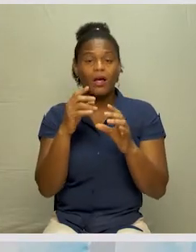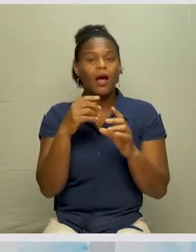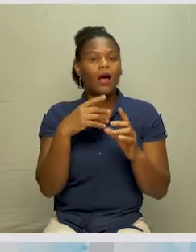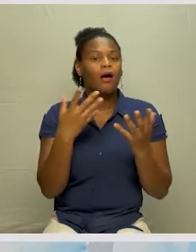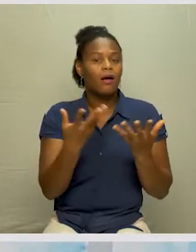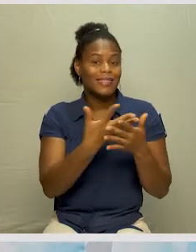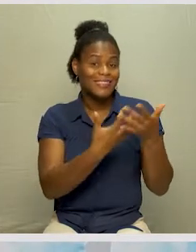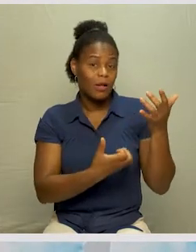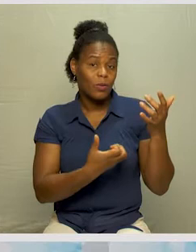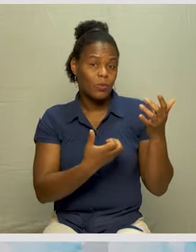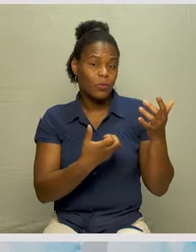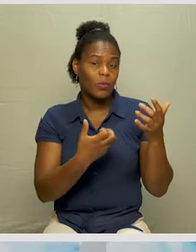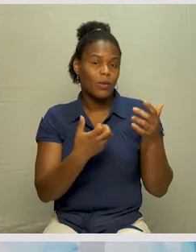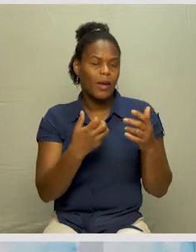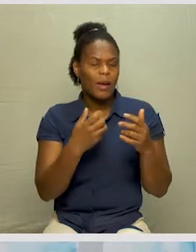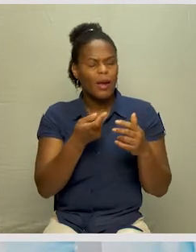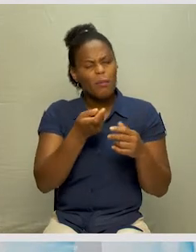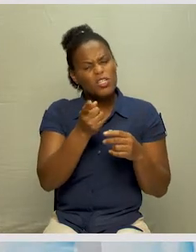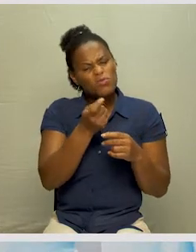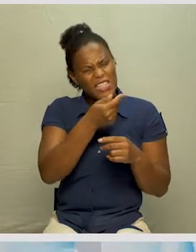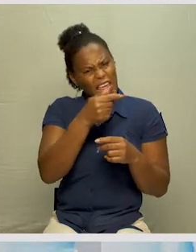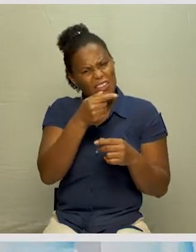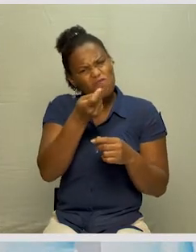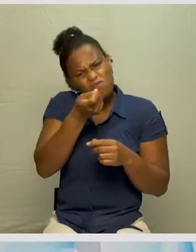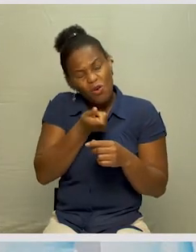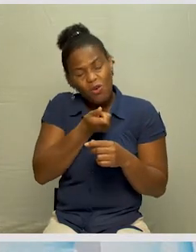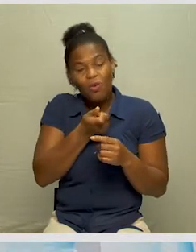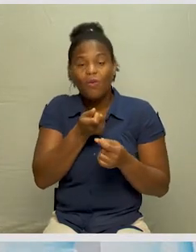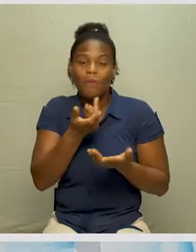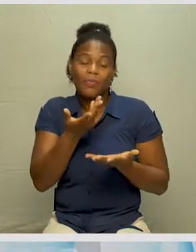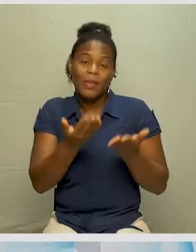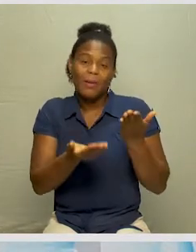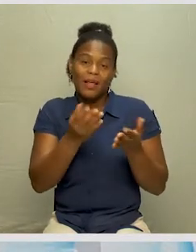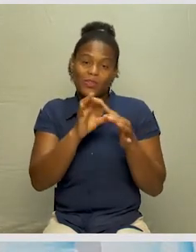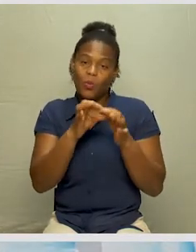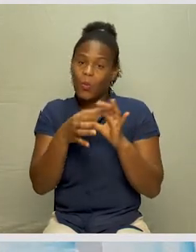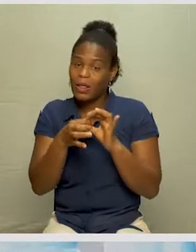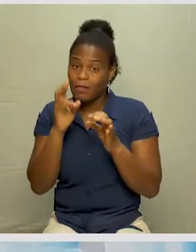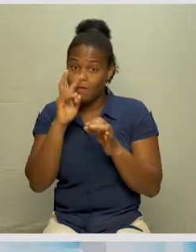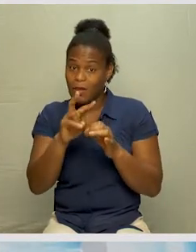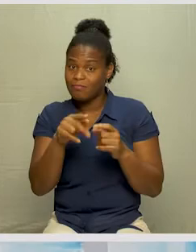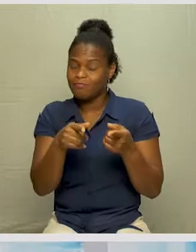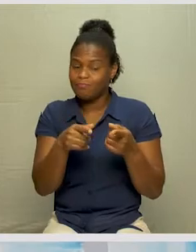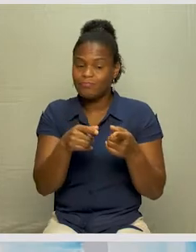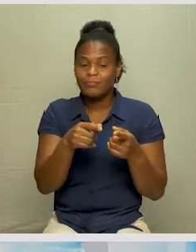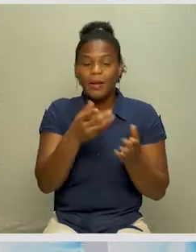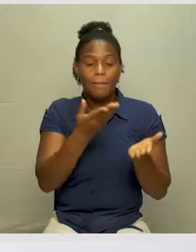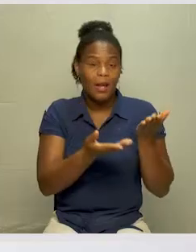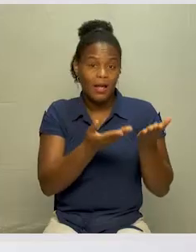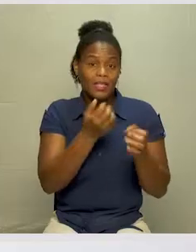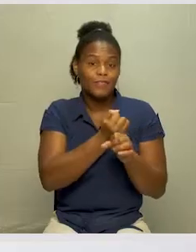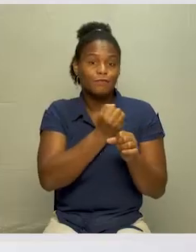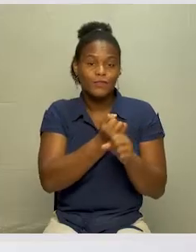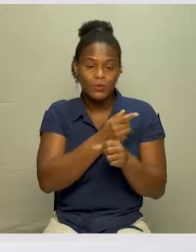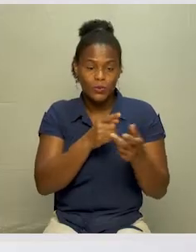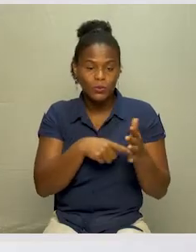para o saldo de ser menos negativo da balança corrente. Quais são essas balanças? Vocês podem ver que é a balança